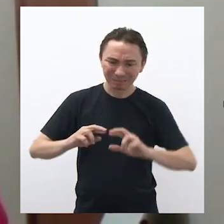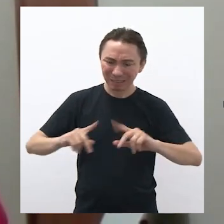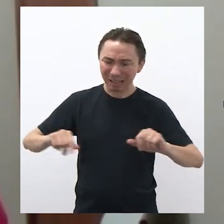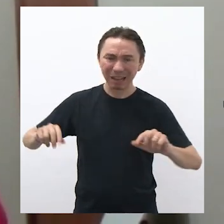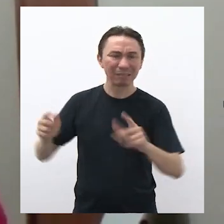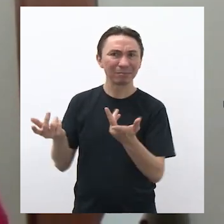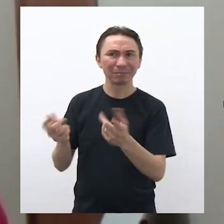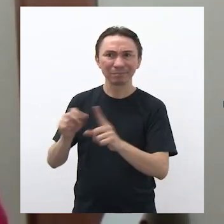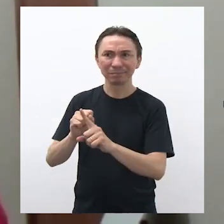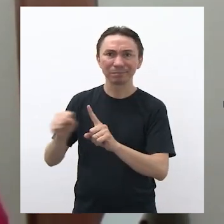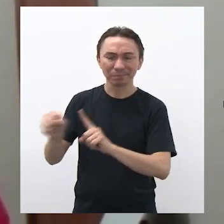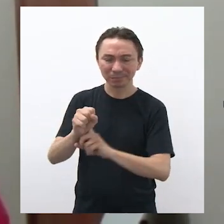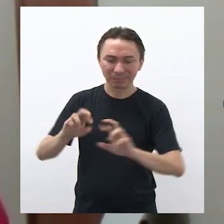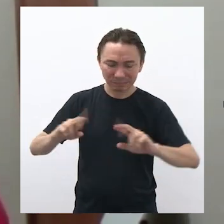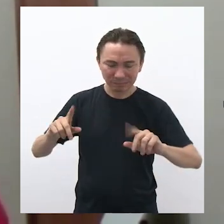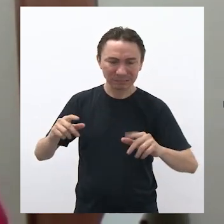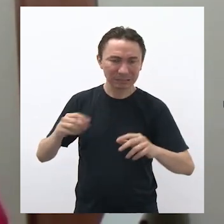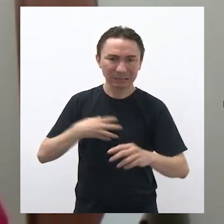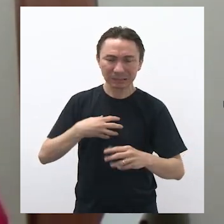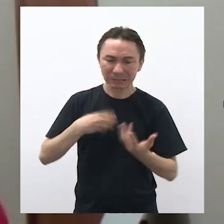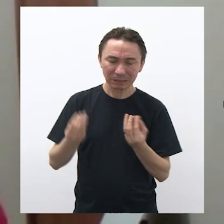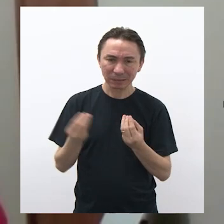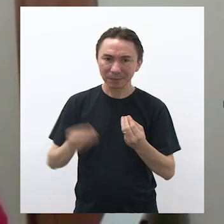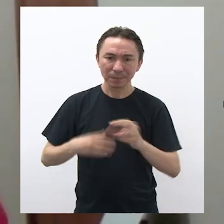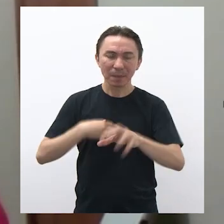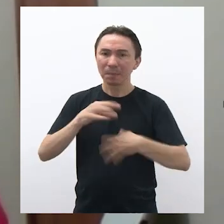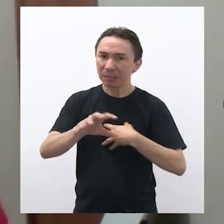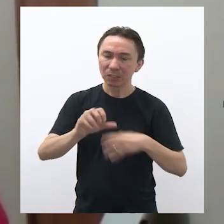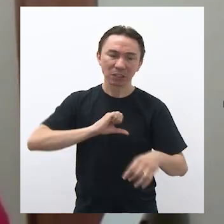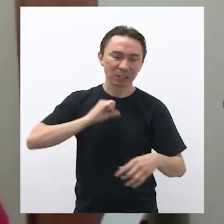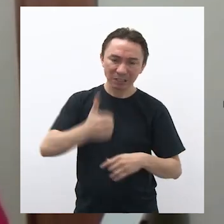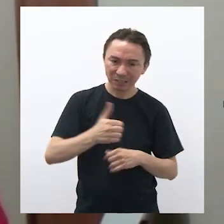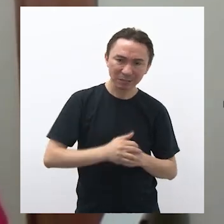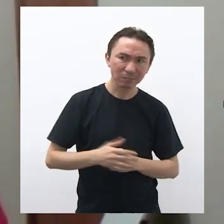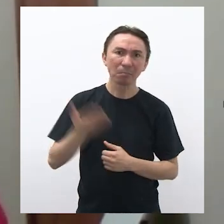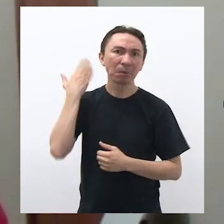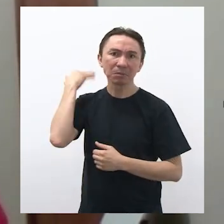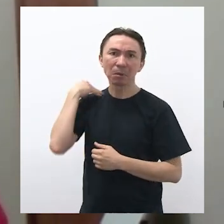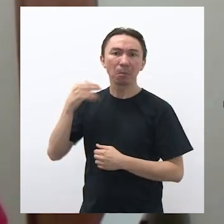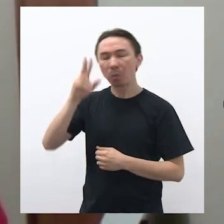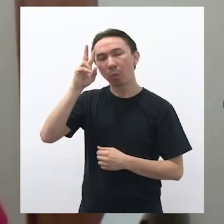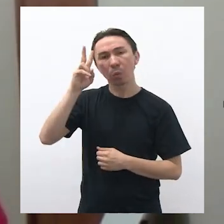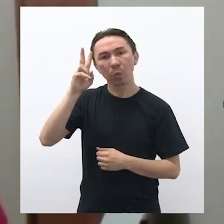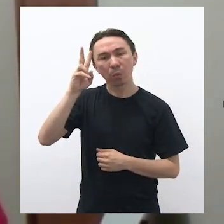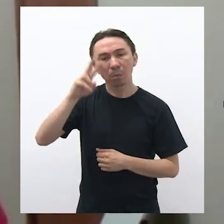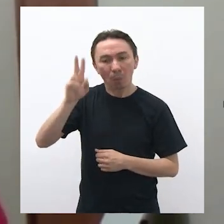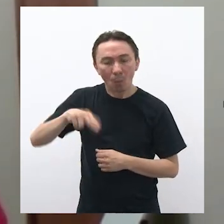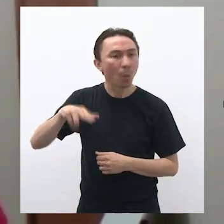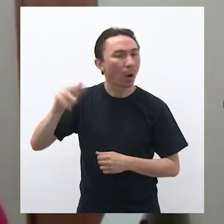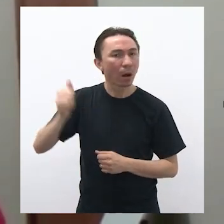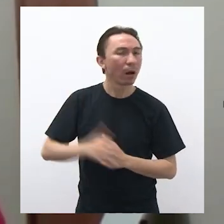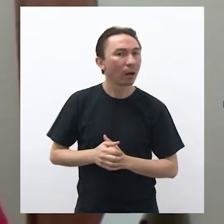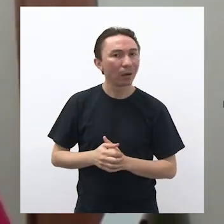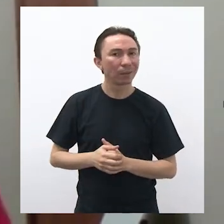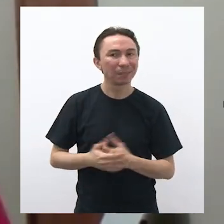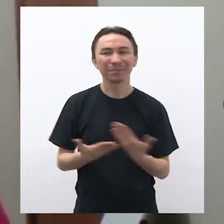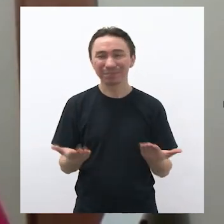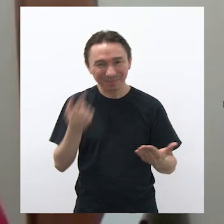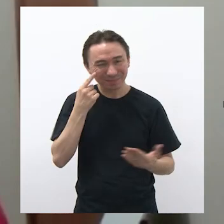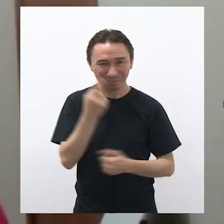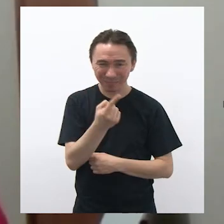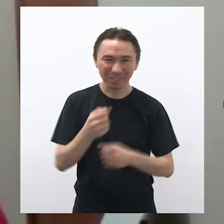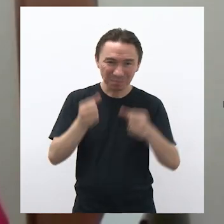ao planejar as minhas aulas. Tem sido um desafio, mas é gratificante. Olha a intencionalidade, né, Edna, que você comentava bastante lá